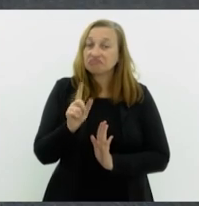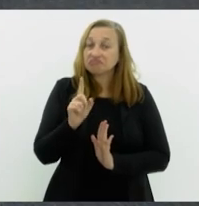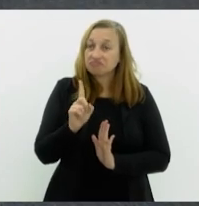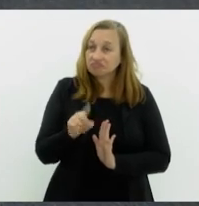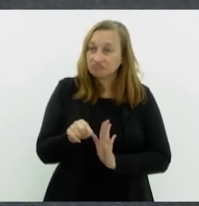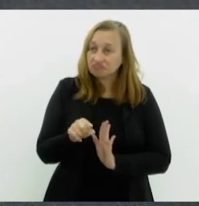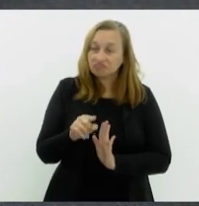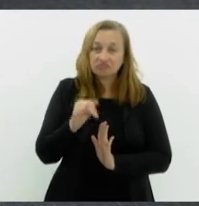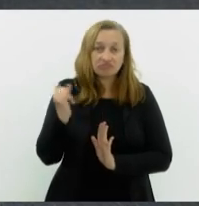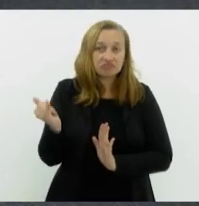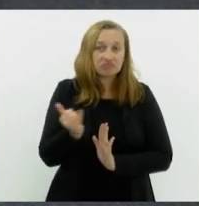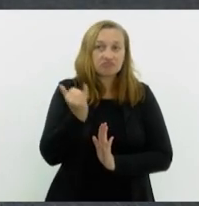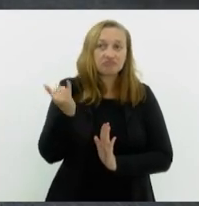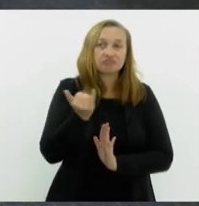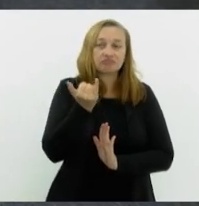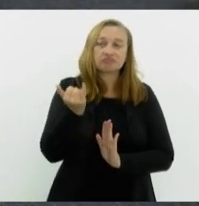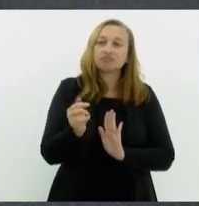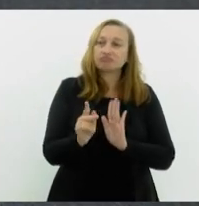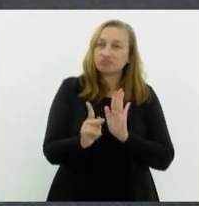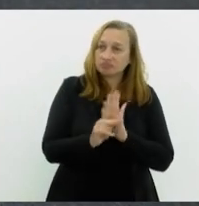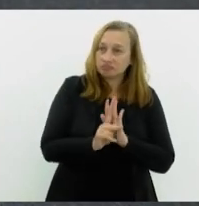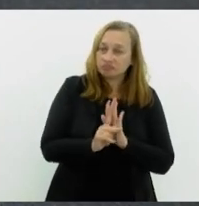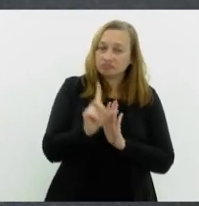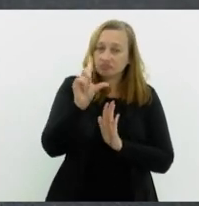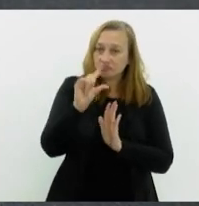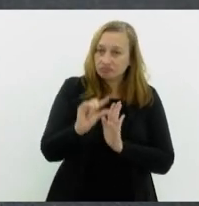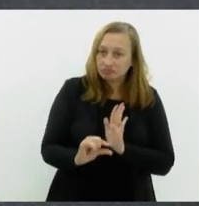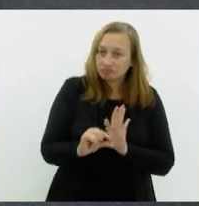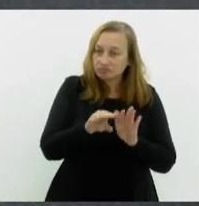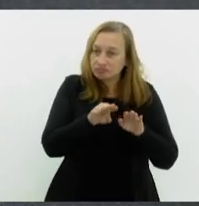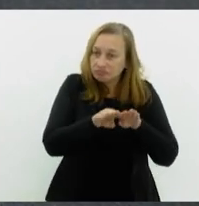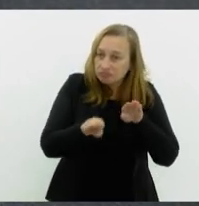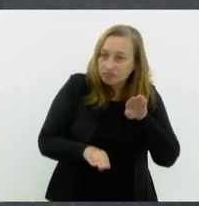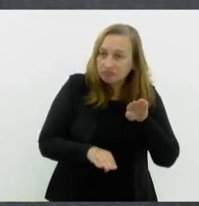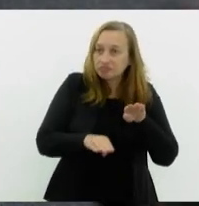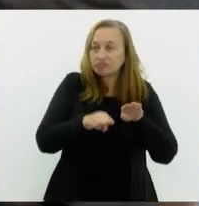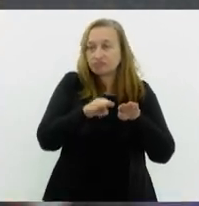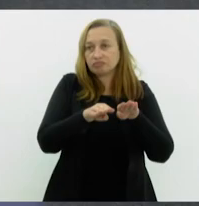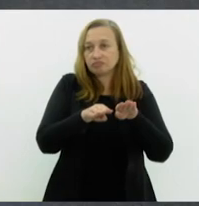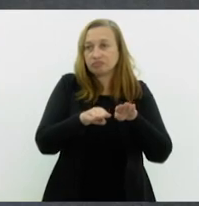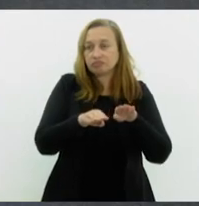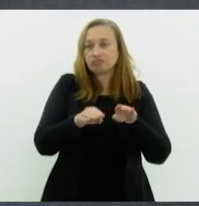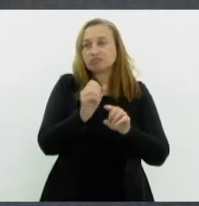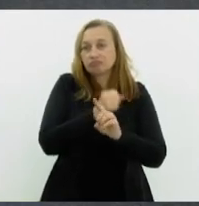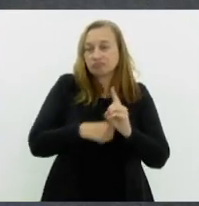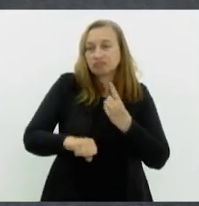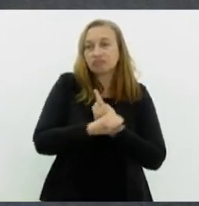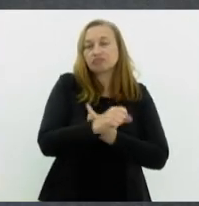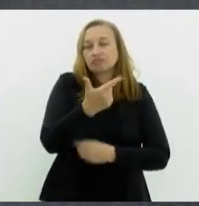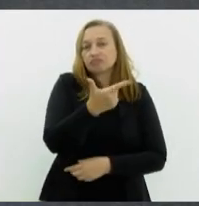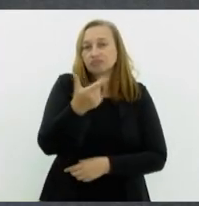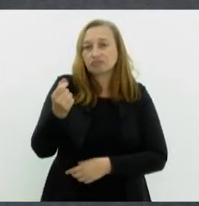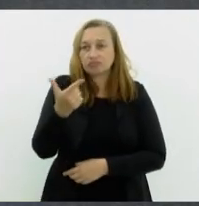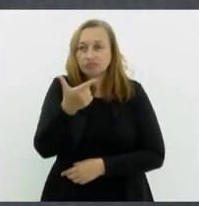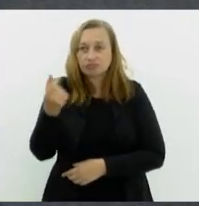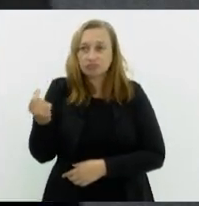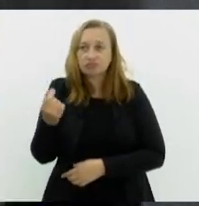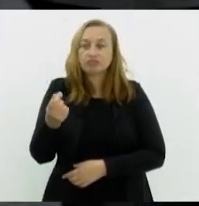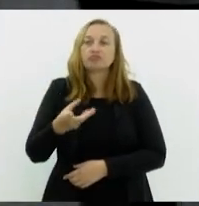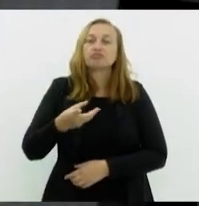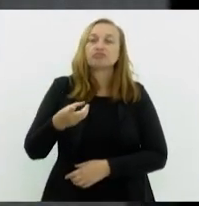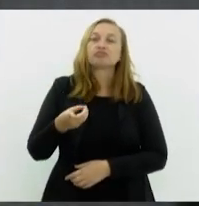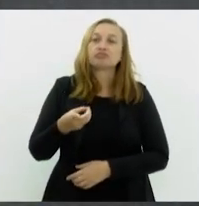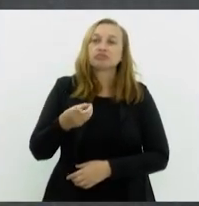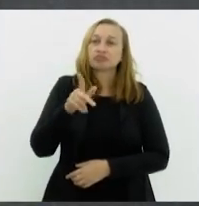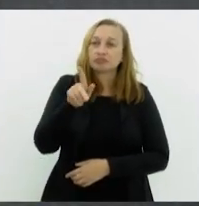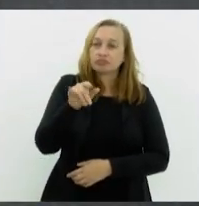medida essencial para a diminuição das desigualdades sociais. Em 2020, o IPVA deixou